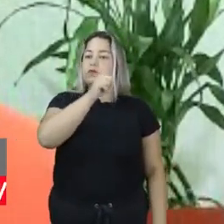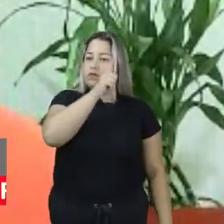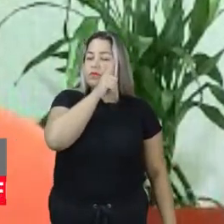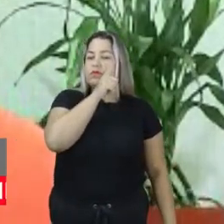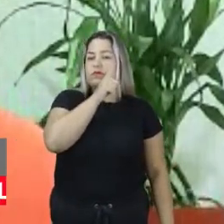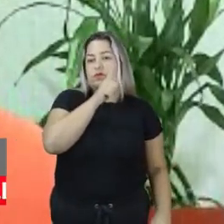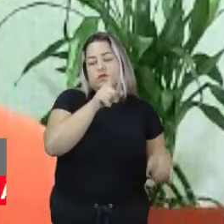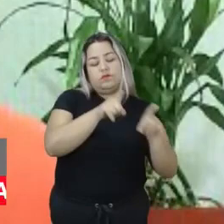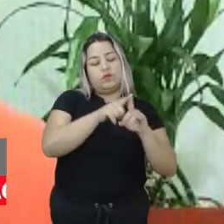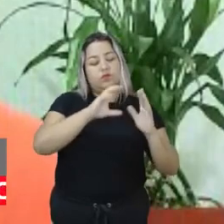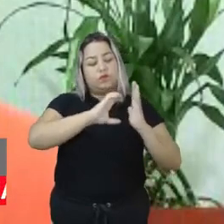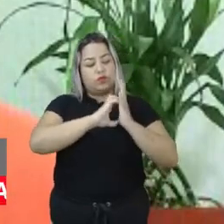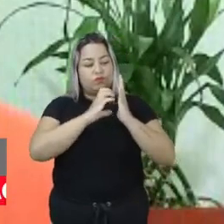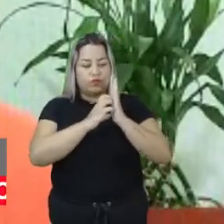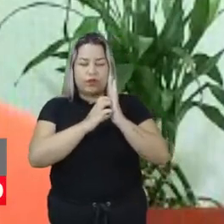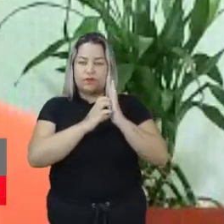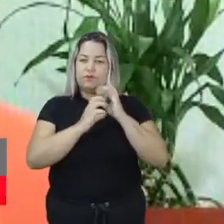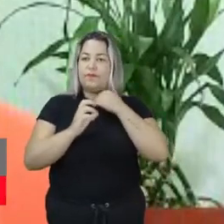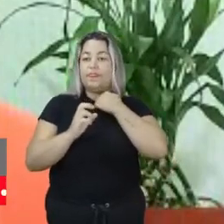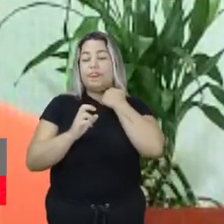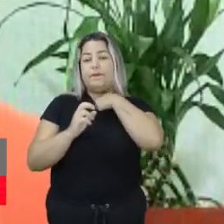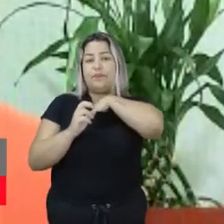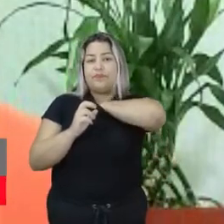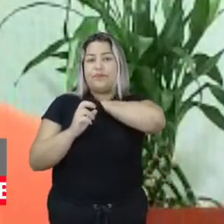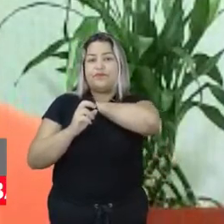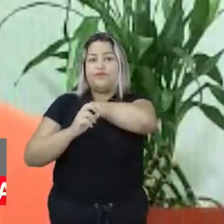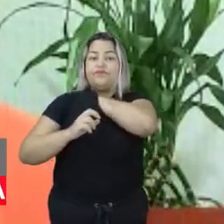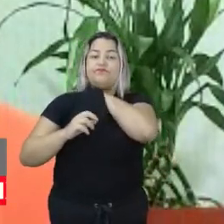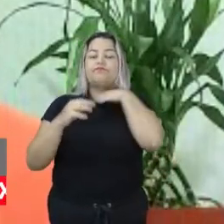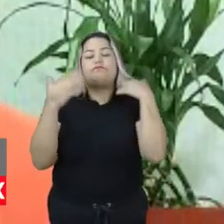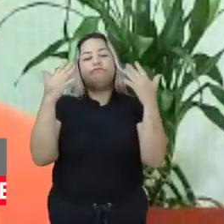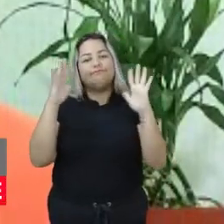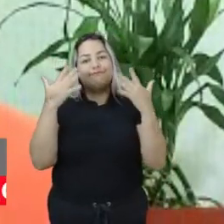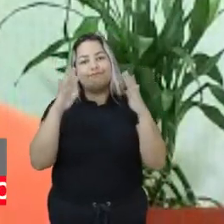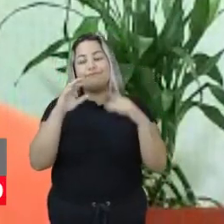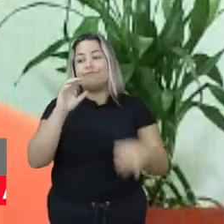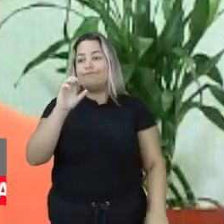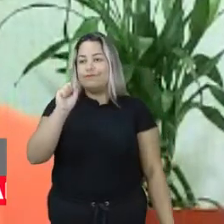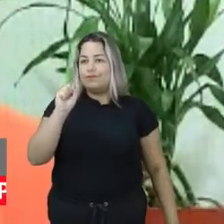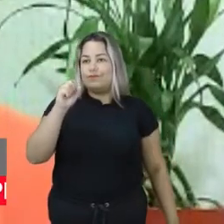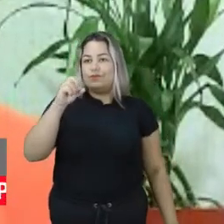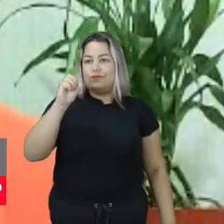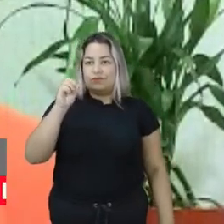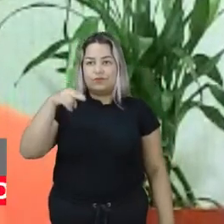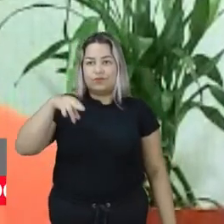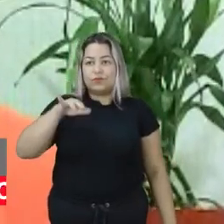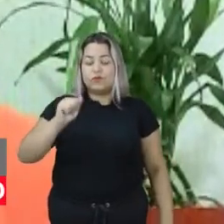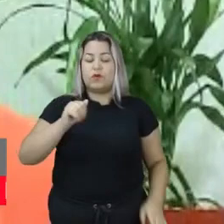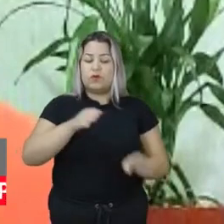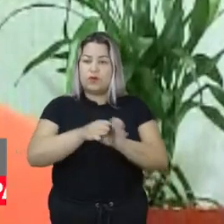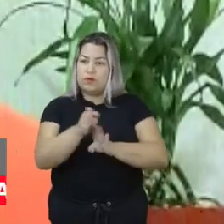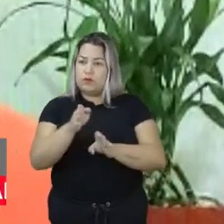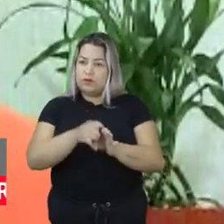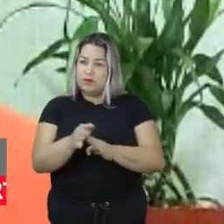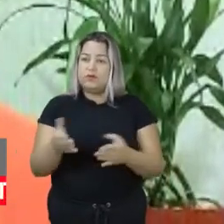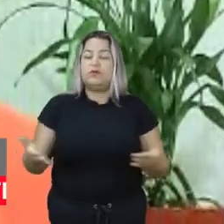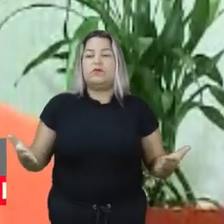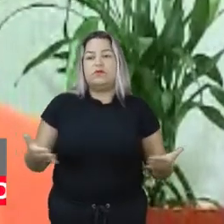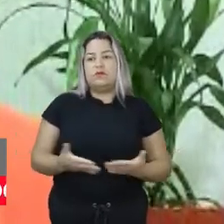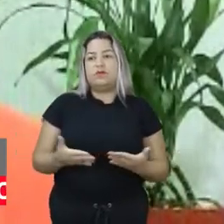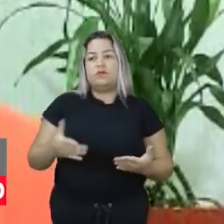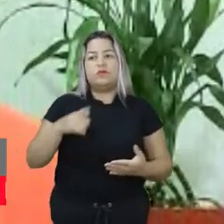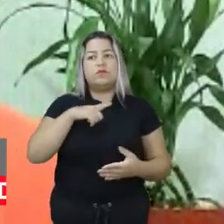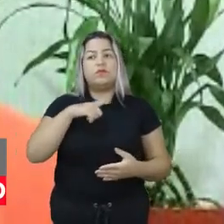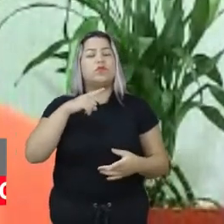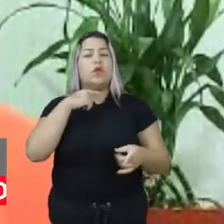ela presidiu o partido, né? E parabenizar o trabalho da Sônia Braga, toda a direção do partido, nessa orientação agora. Nós temos ainda muita